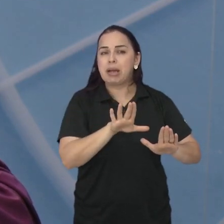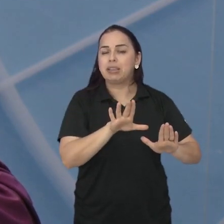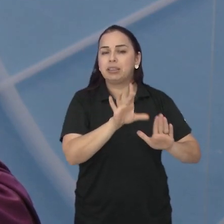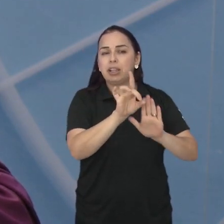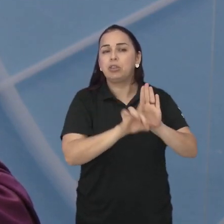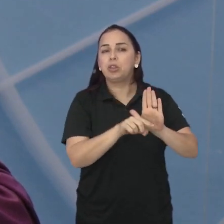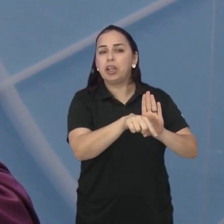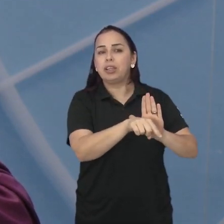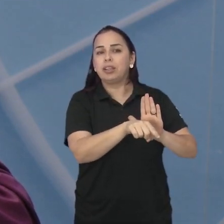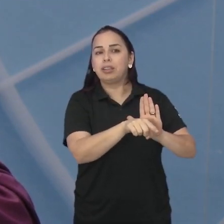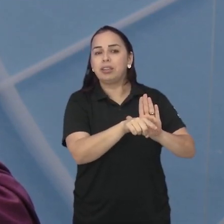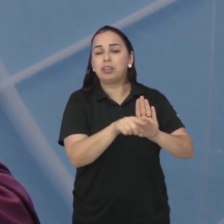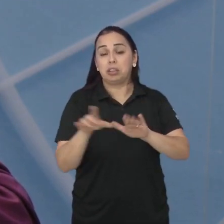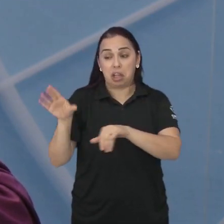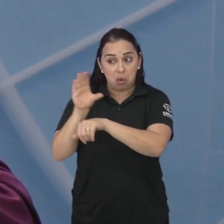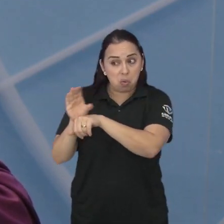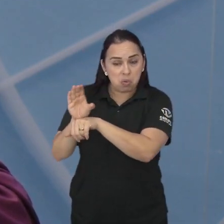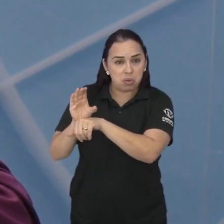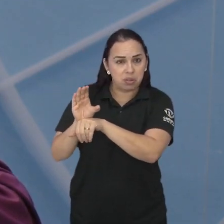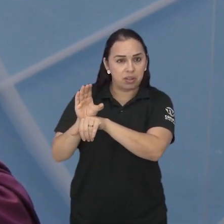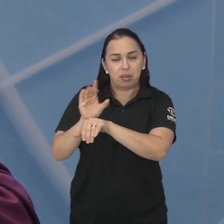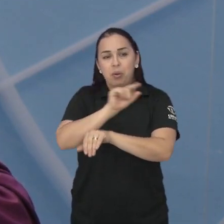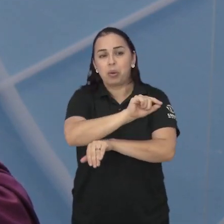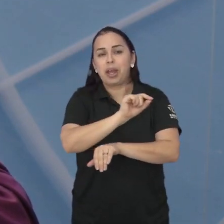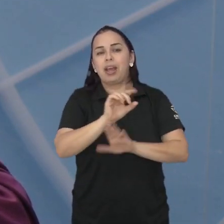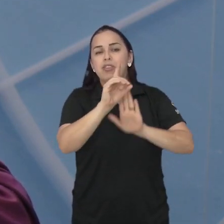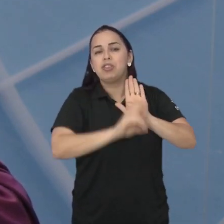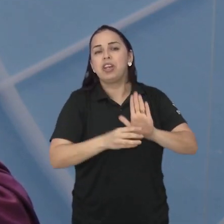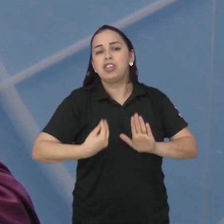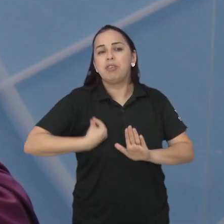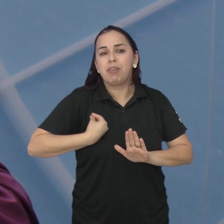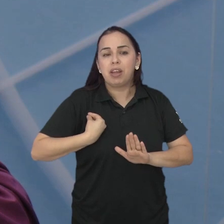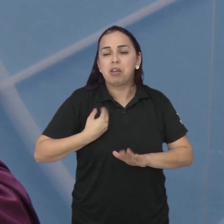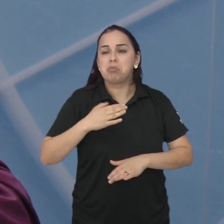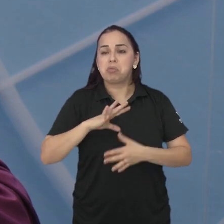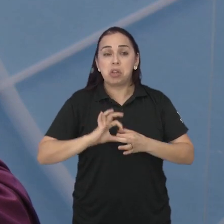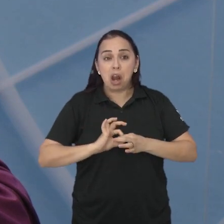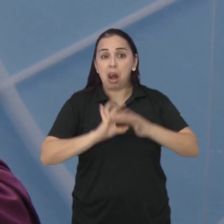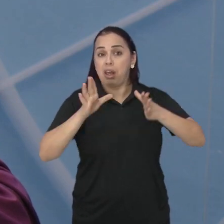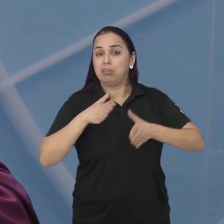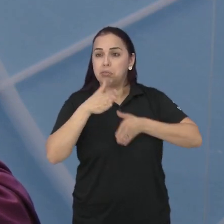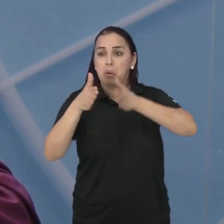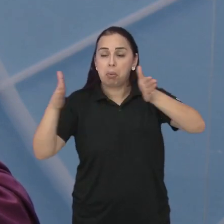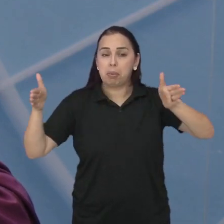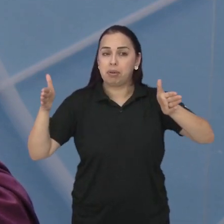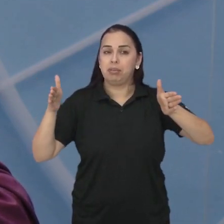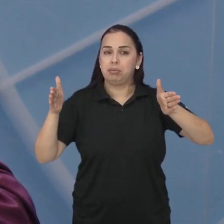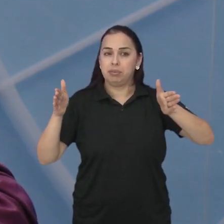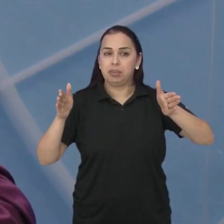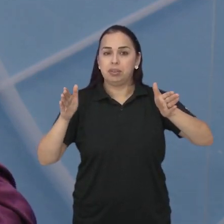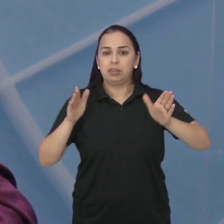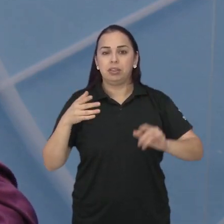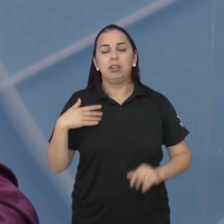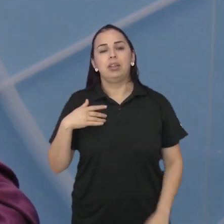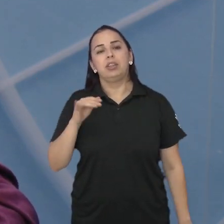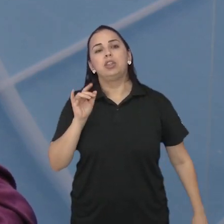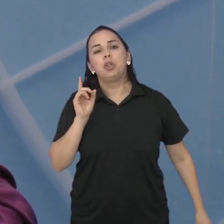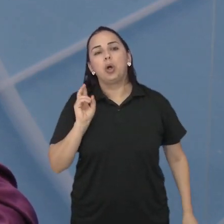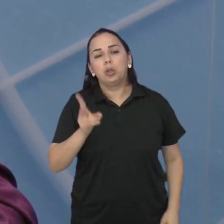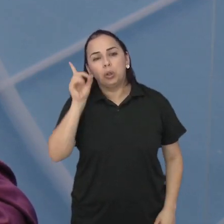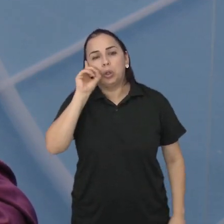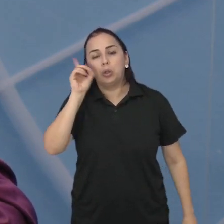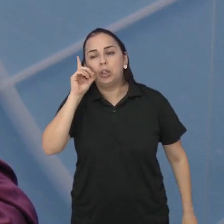o direito dele constitucional, o direito à vida, o direito de ir e vir. Por quê? Você está reforçando que todo dia você vai passar